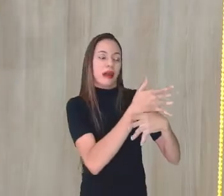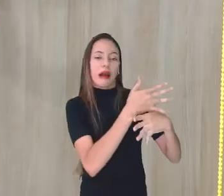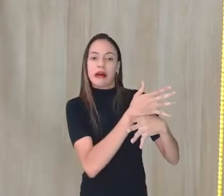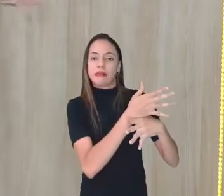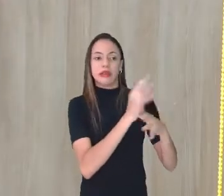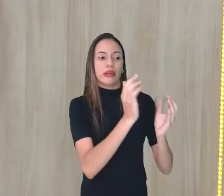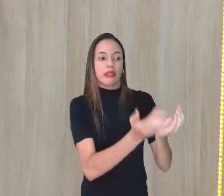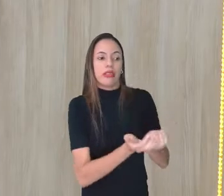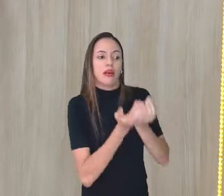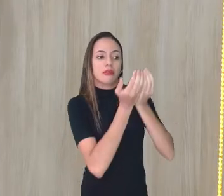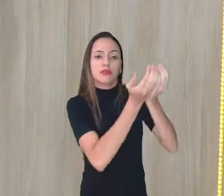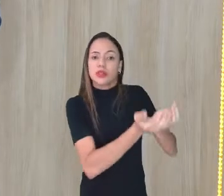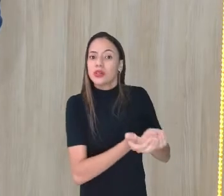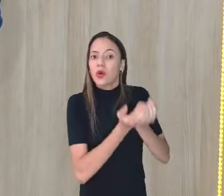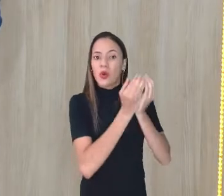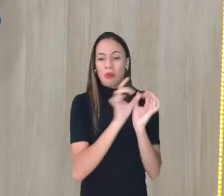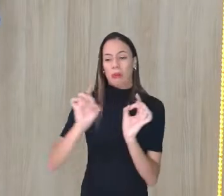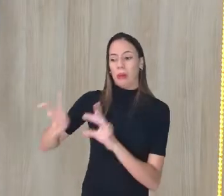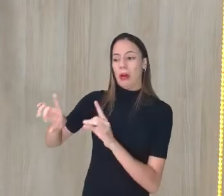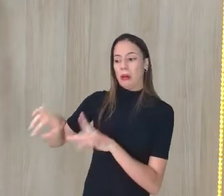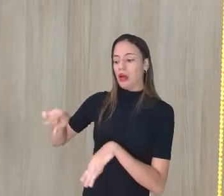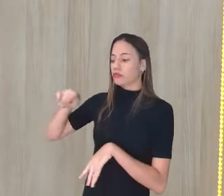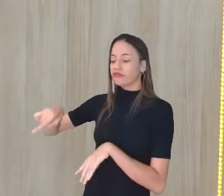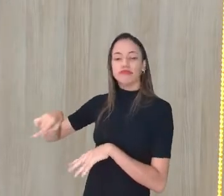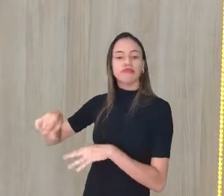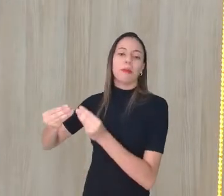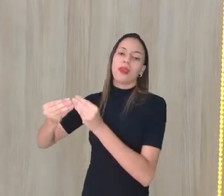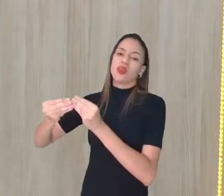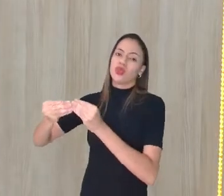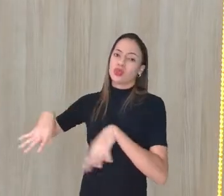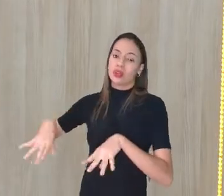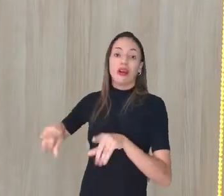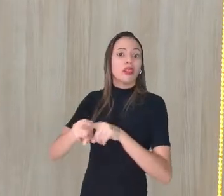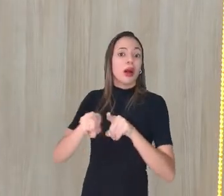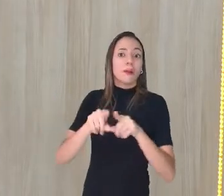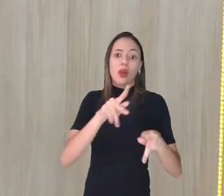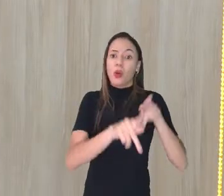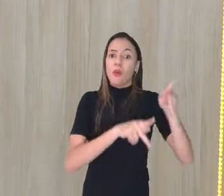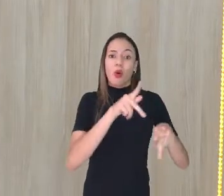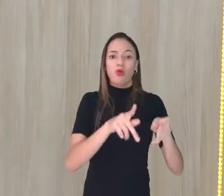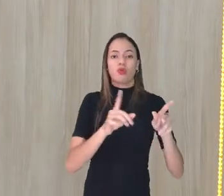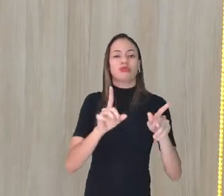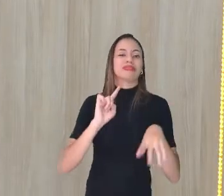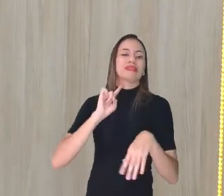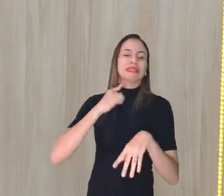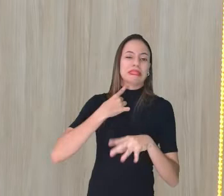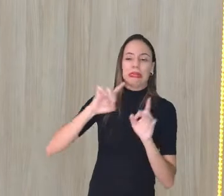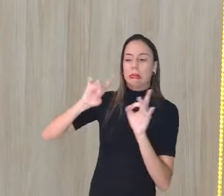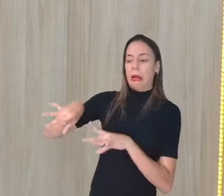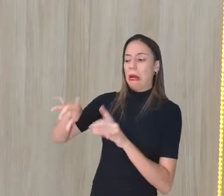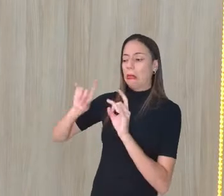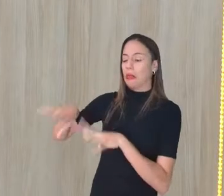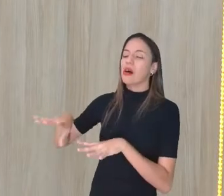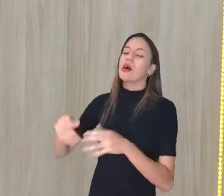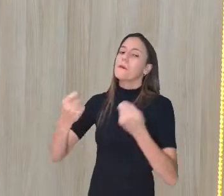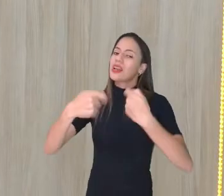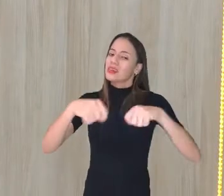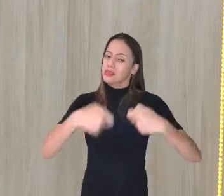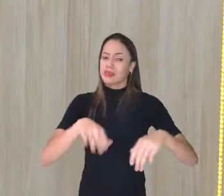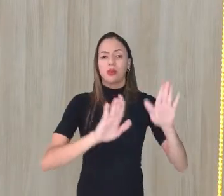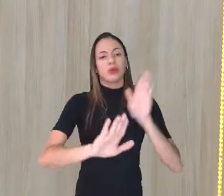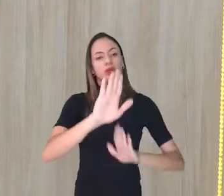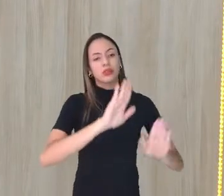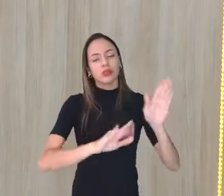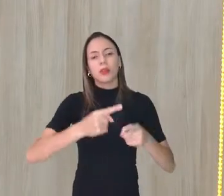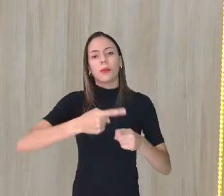dos navios, dos barcos, tá certo? Isso. Então, os resíduos que a própria população joga, não é? Pois é, gente, por isso que a gente tem que cuidar. A gente